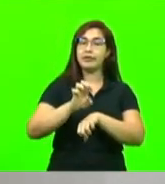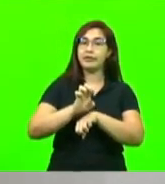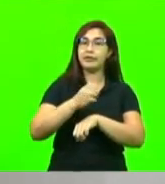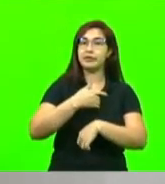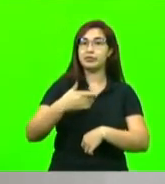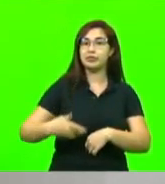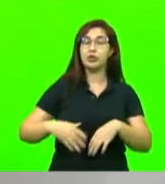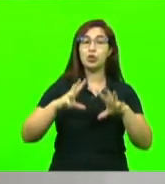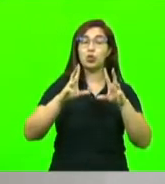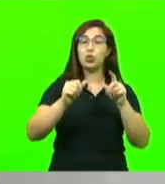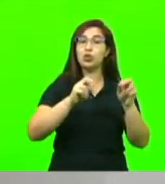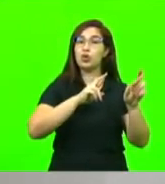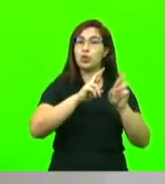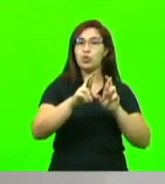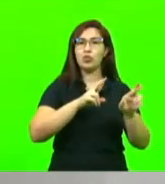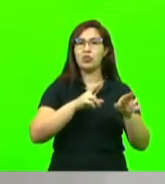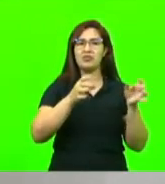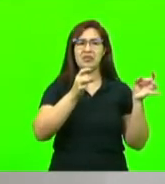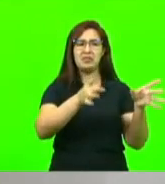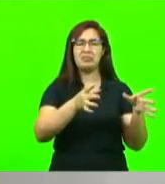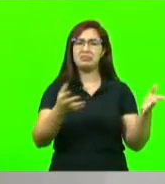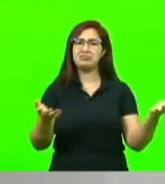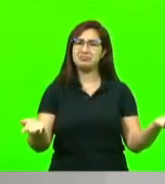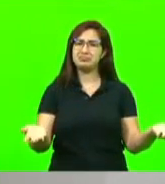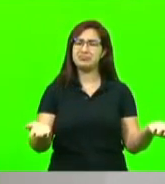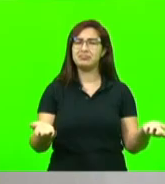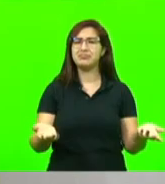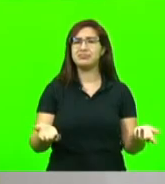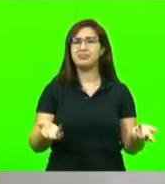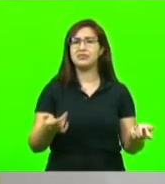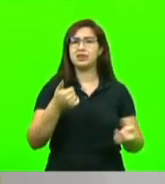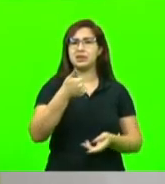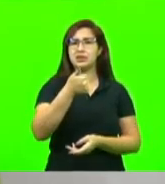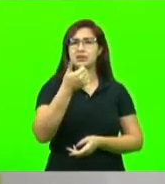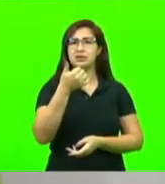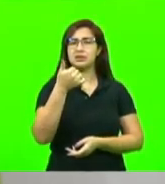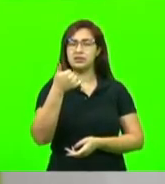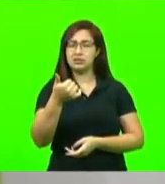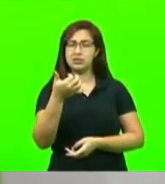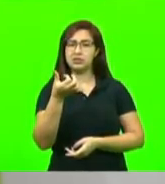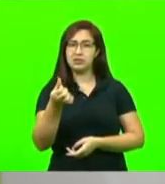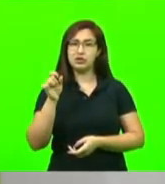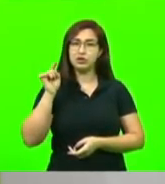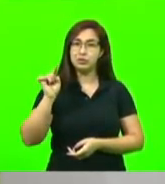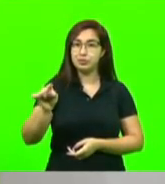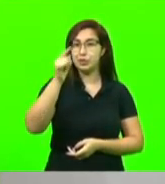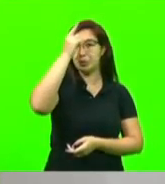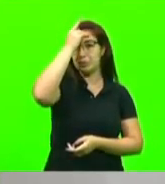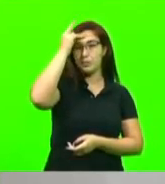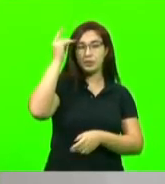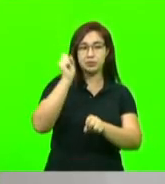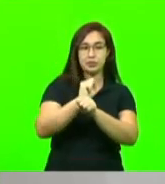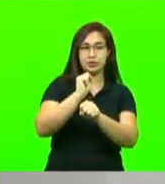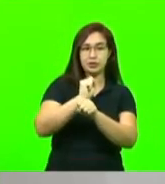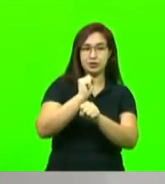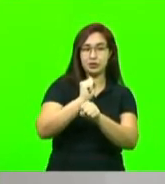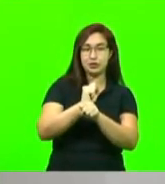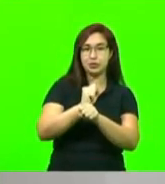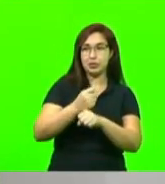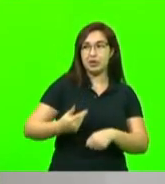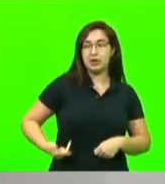abandonadas, estou toda hora cansando aqui. 116 mil pessoas aguardam uma cirurgia eletiva em Santa